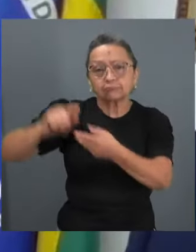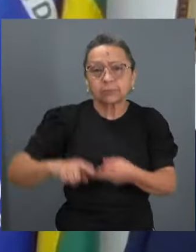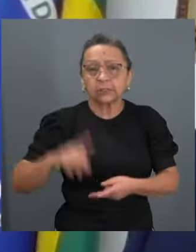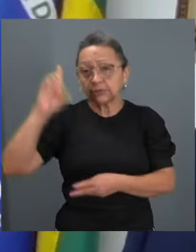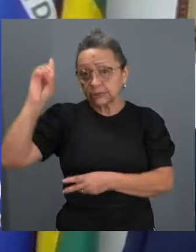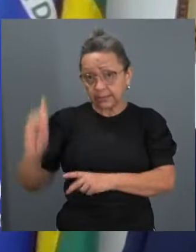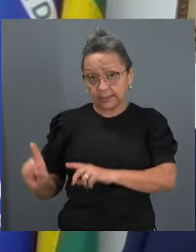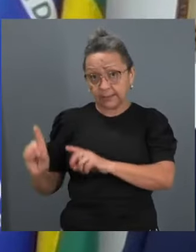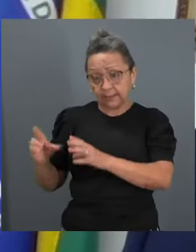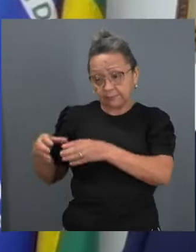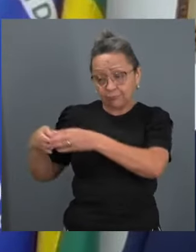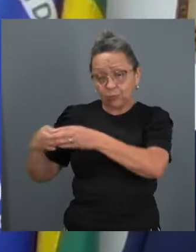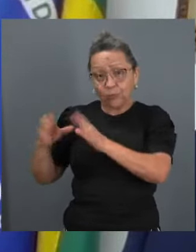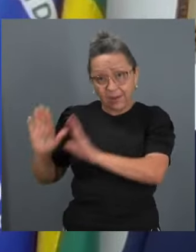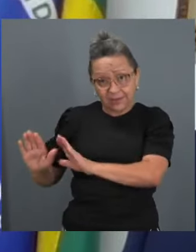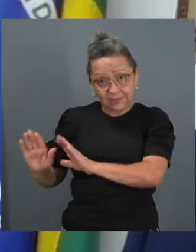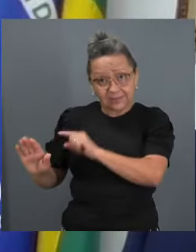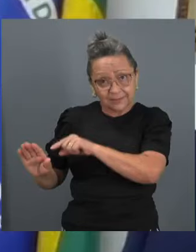sendo